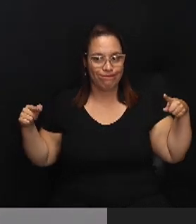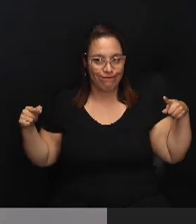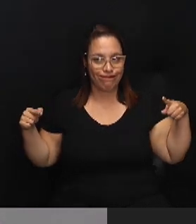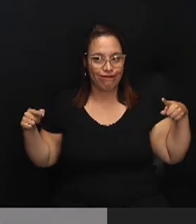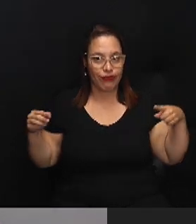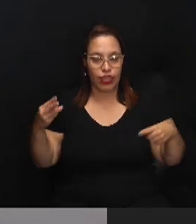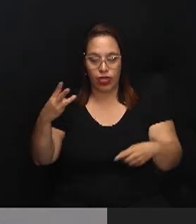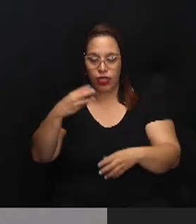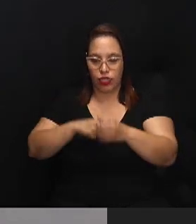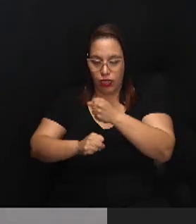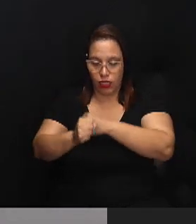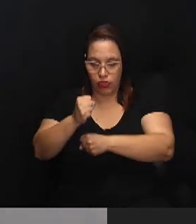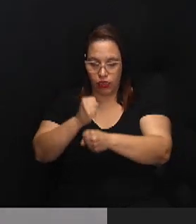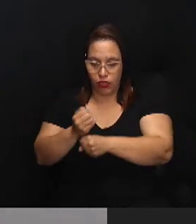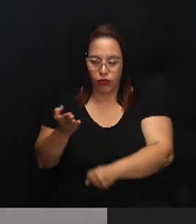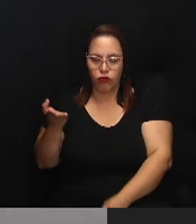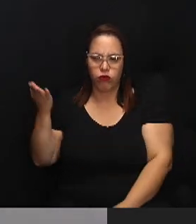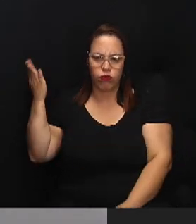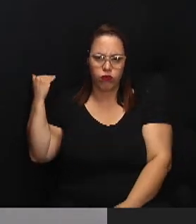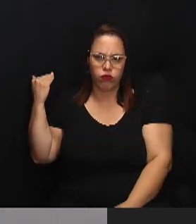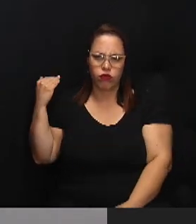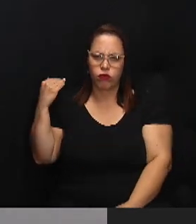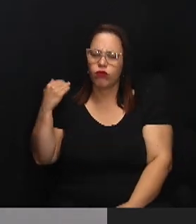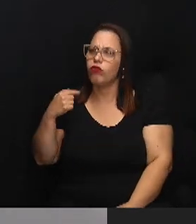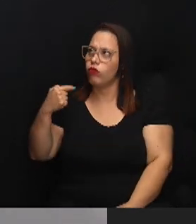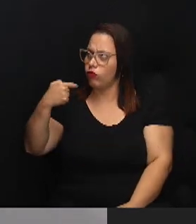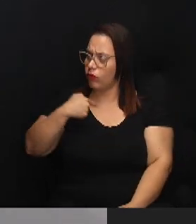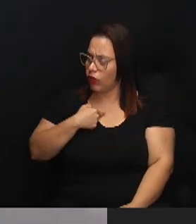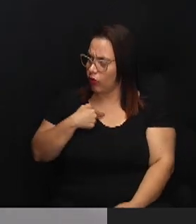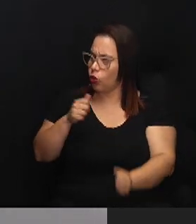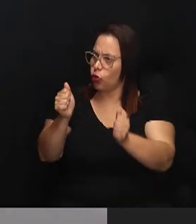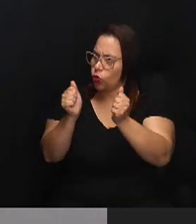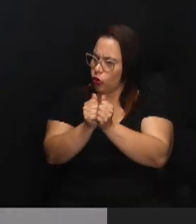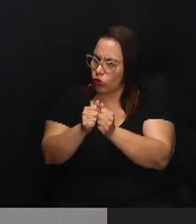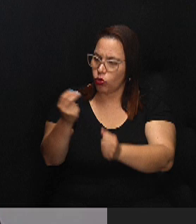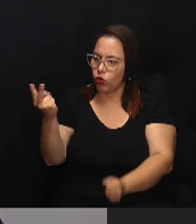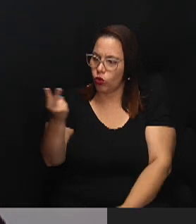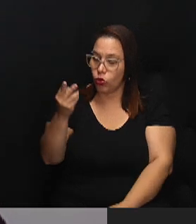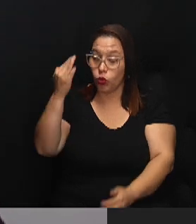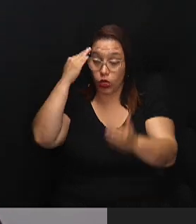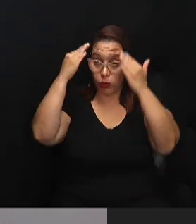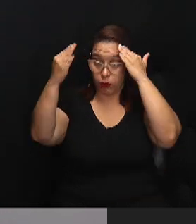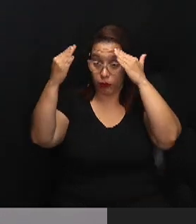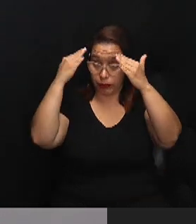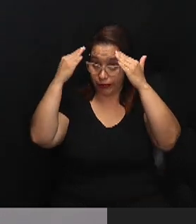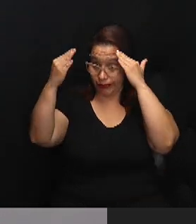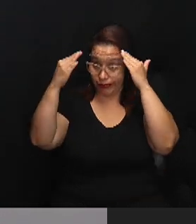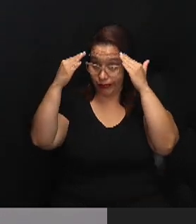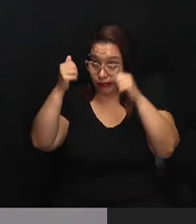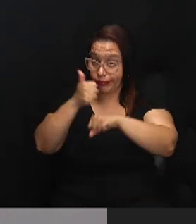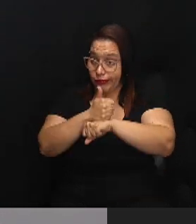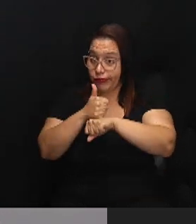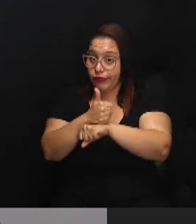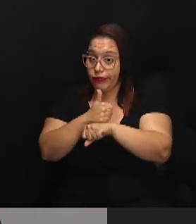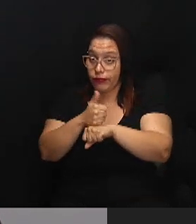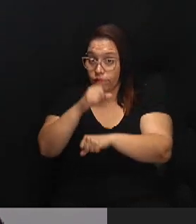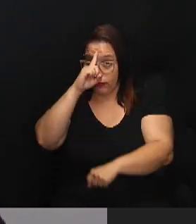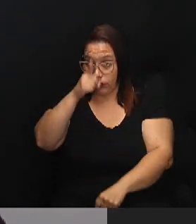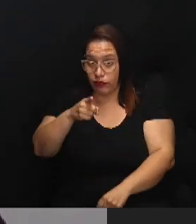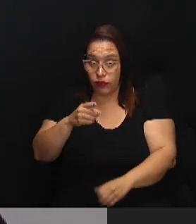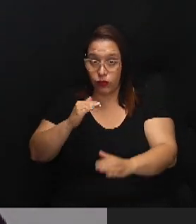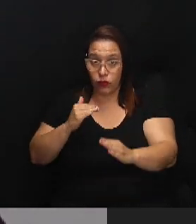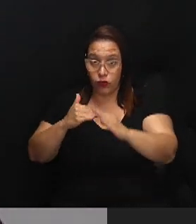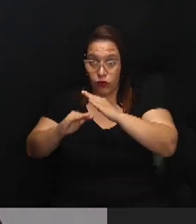3 anos atrás, eu, né, e mais 2 psicólogas, nós decidimos enviar para a